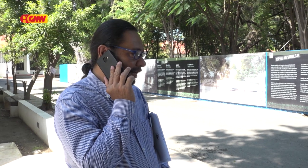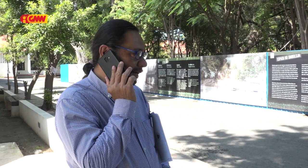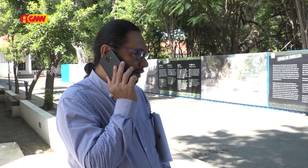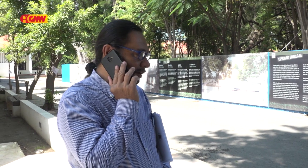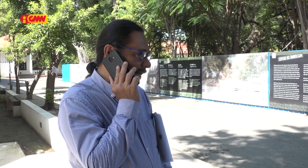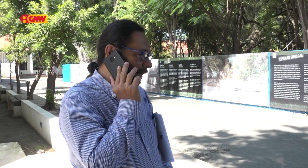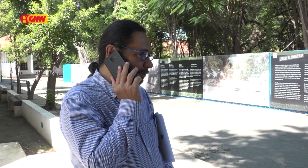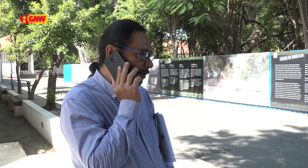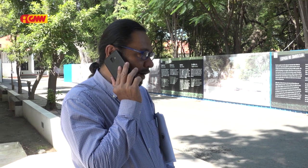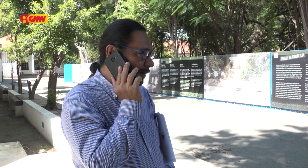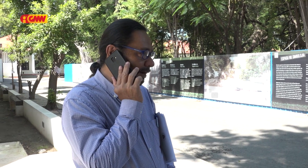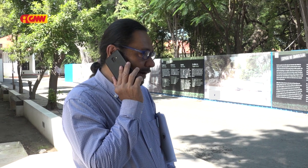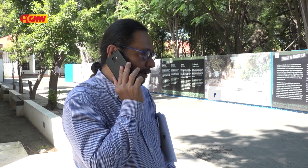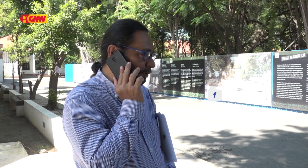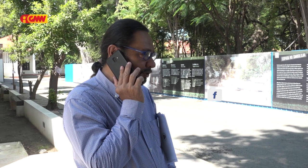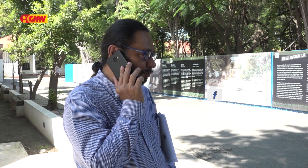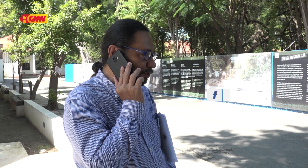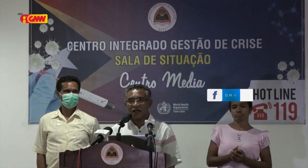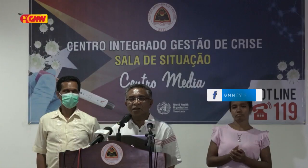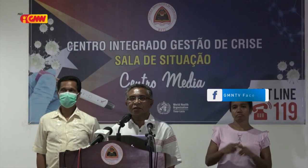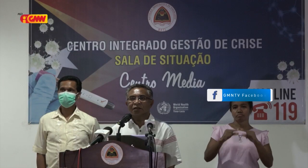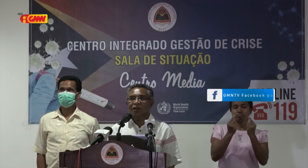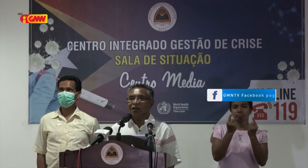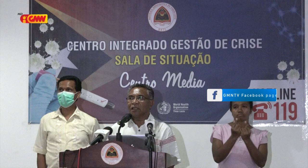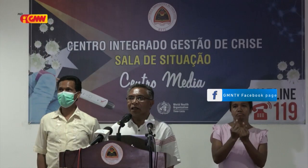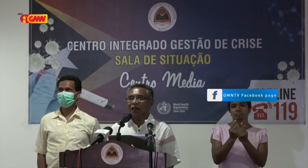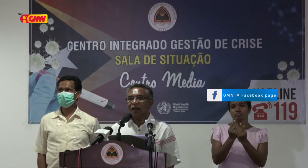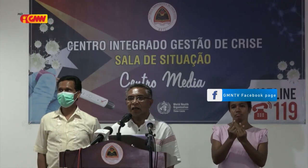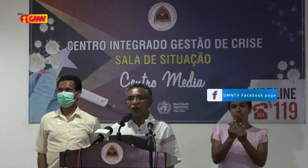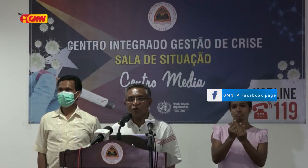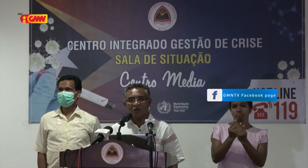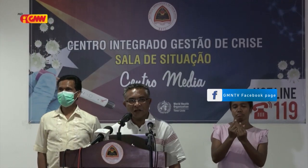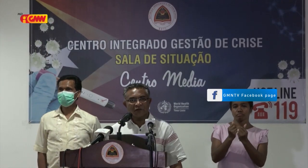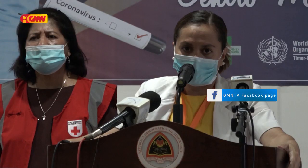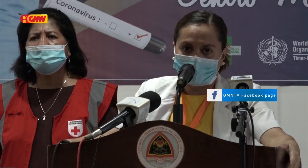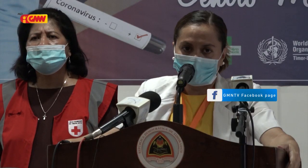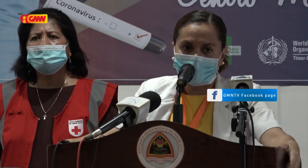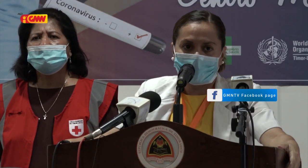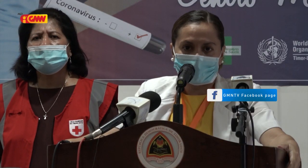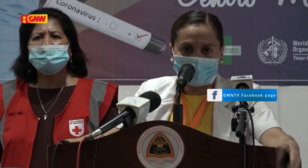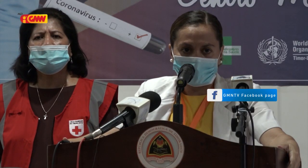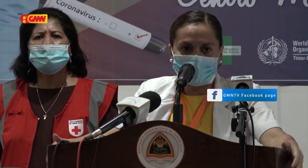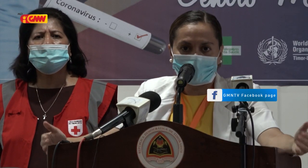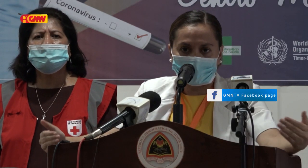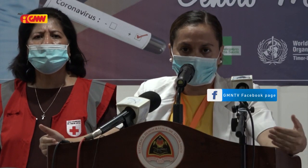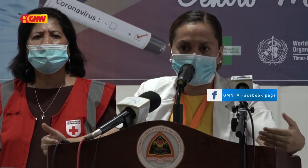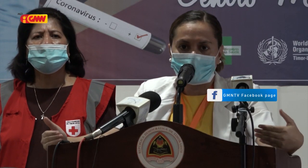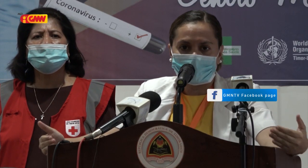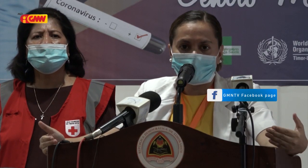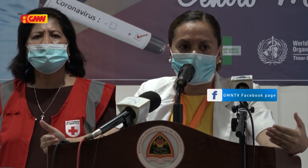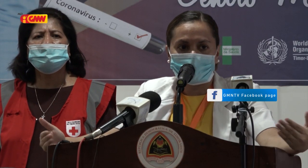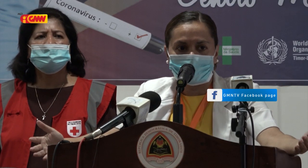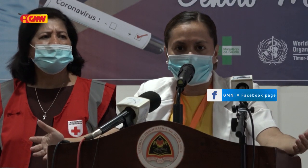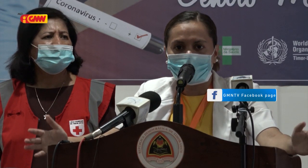José Luis Oliveira lamenta tebes o desorganizado no be governo ratudo para público, li russi publicação dados COVID-19. Tui